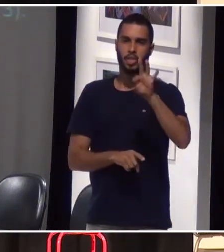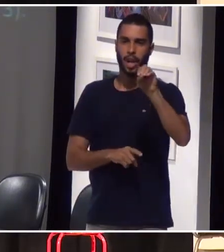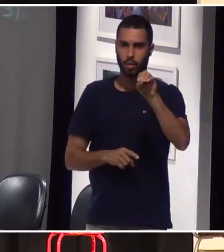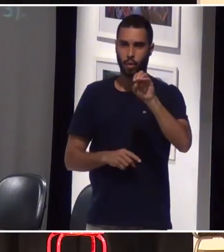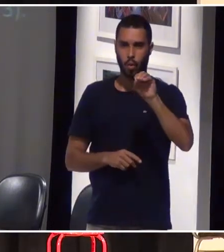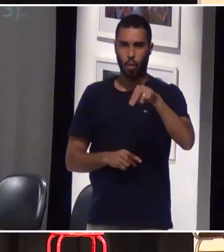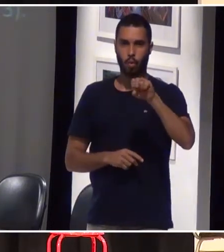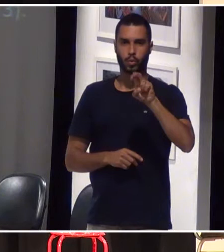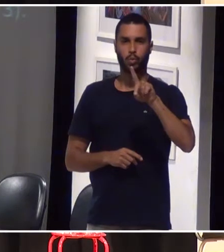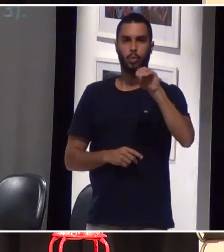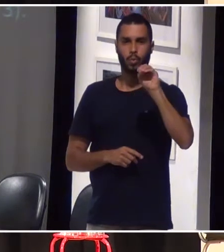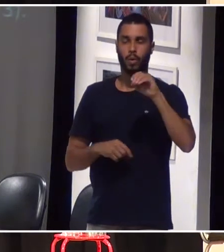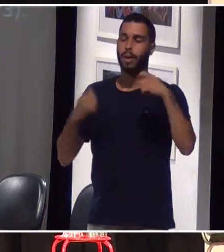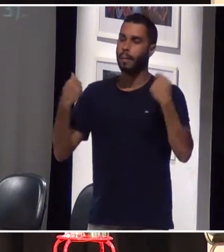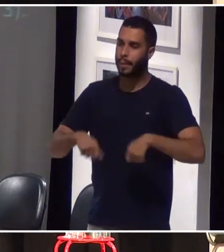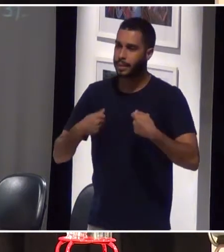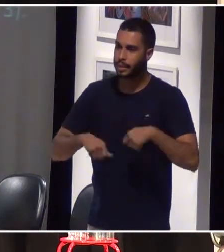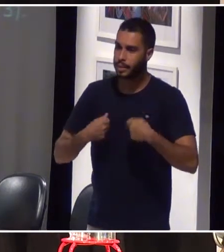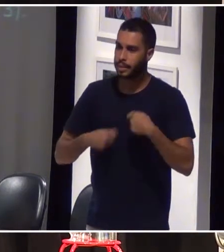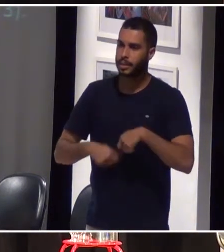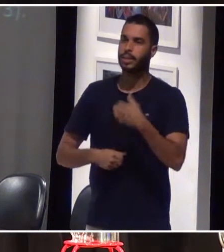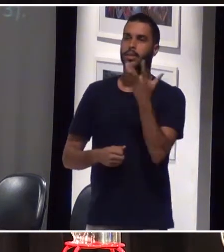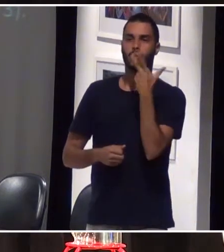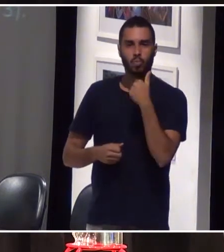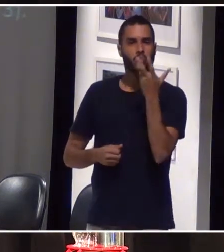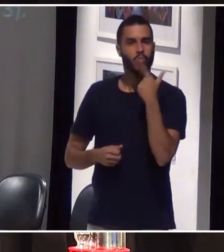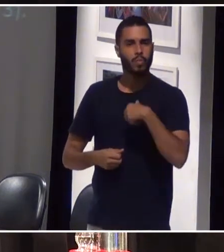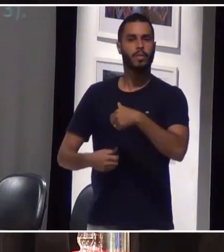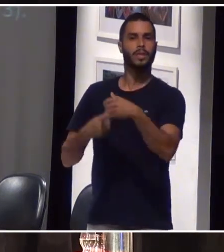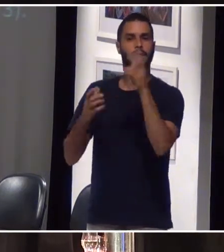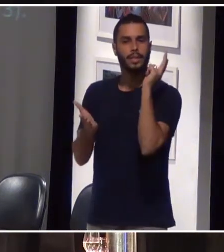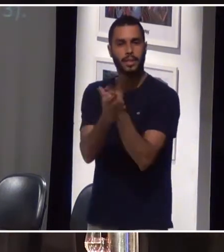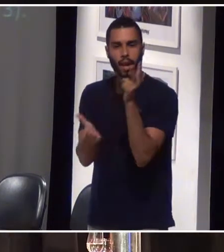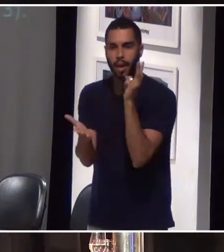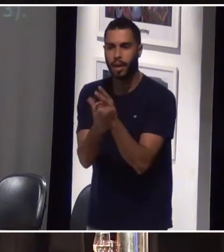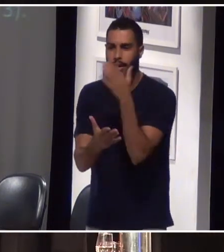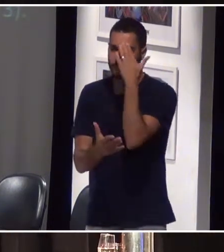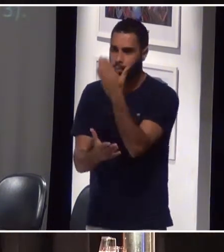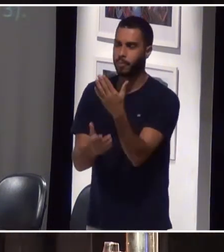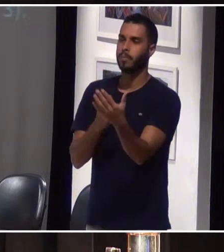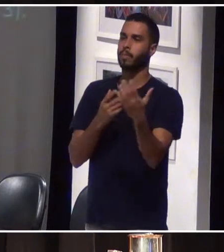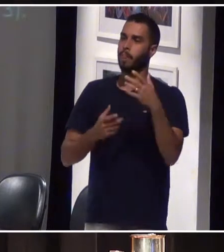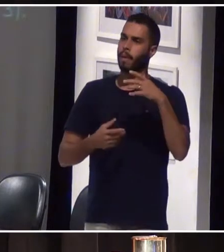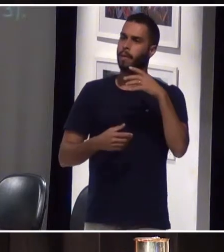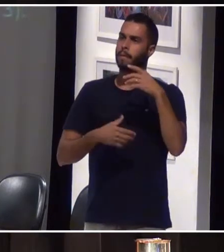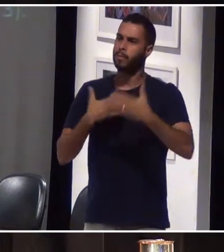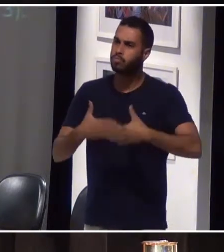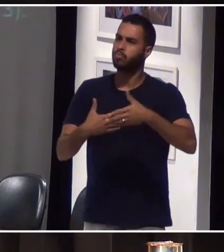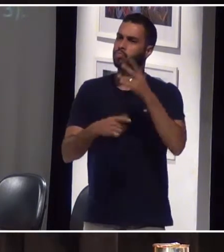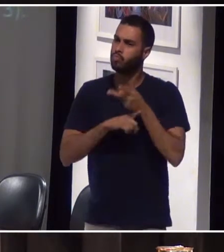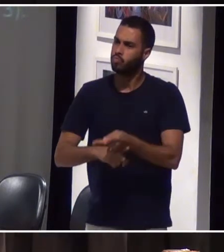consumo. E precisamos estar constantemente investindo na nossa formação, de modo a